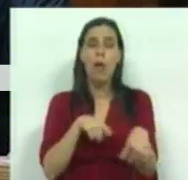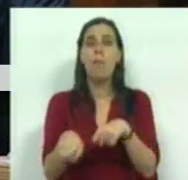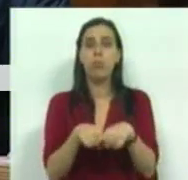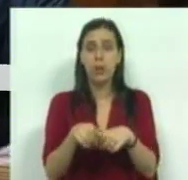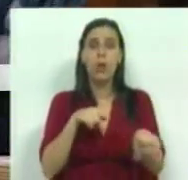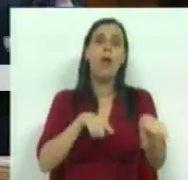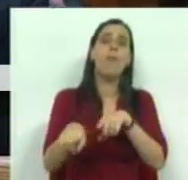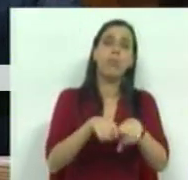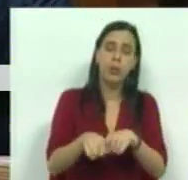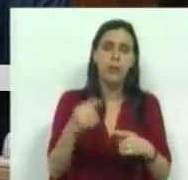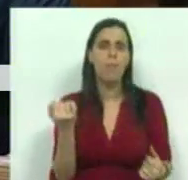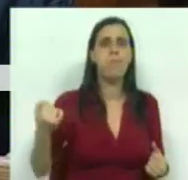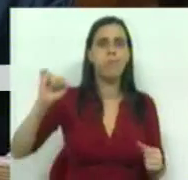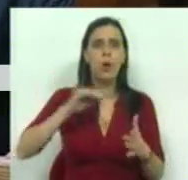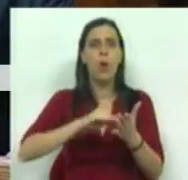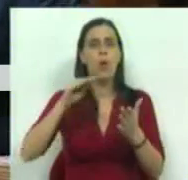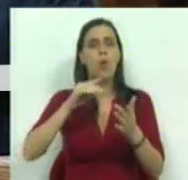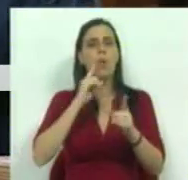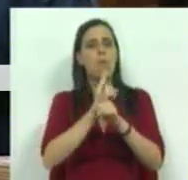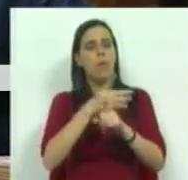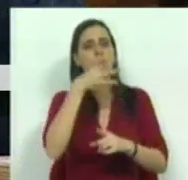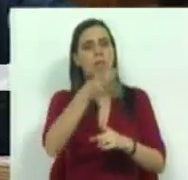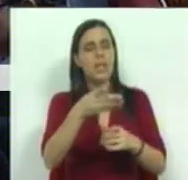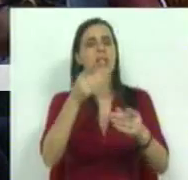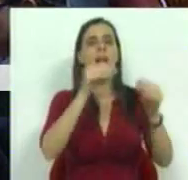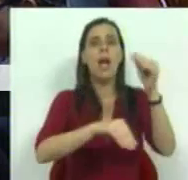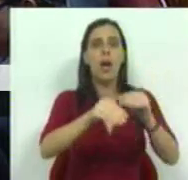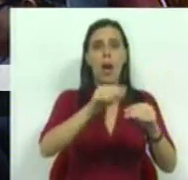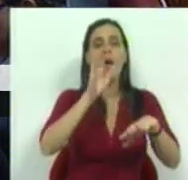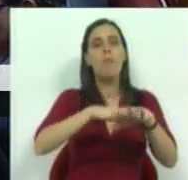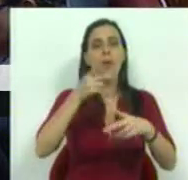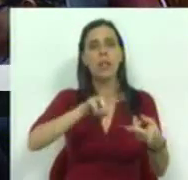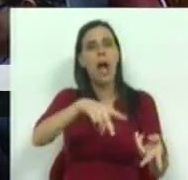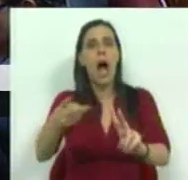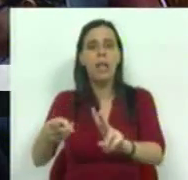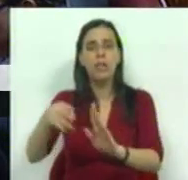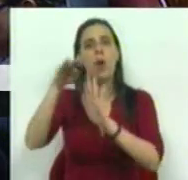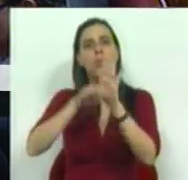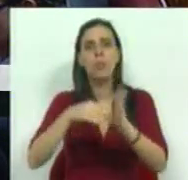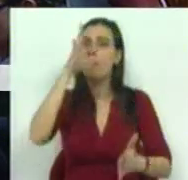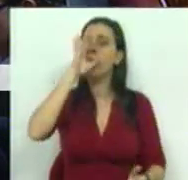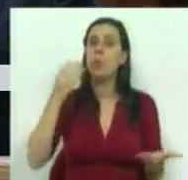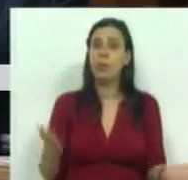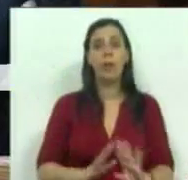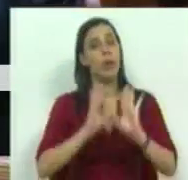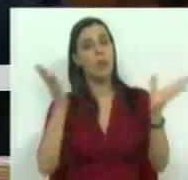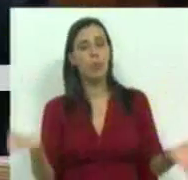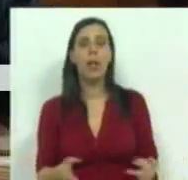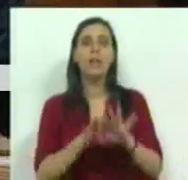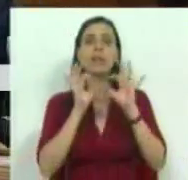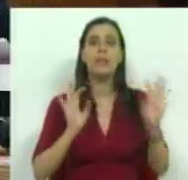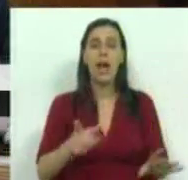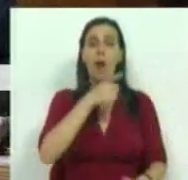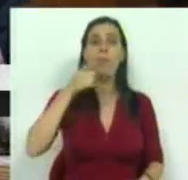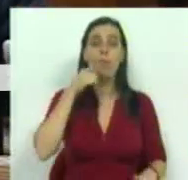política e dos políticos. A violação do contrato eleitoral é ressarcida por uma alteração do programa de Governo. E, portanto, como aconteceu